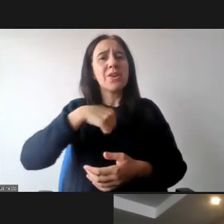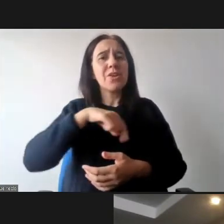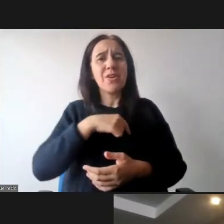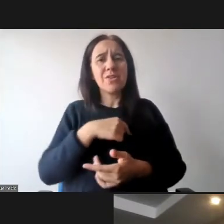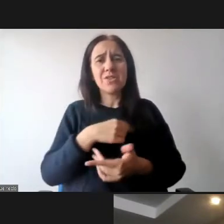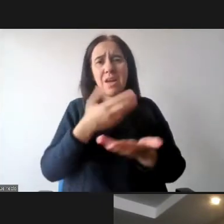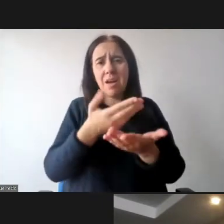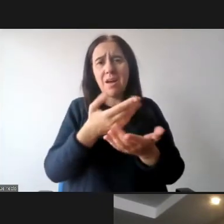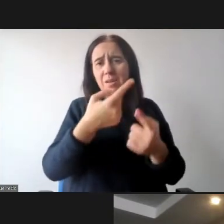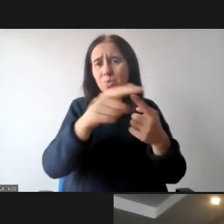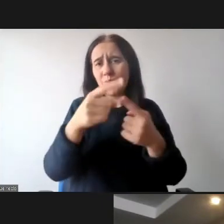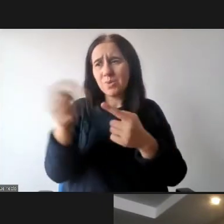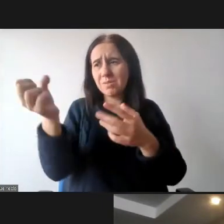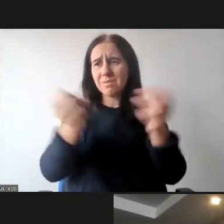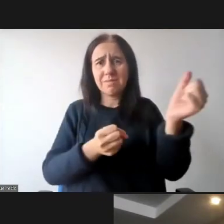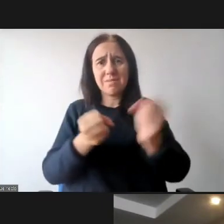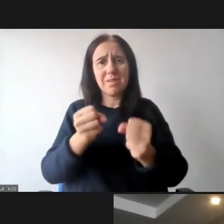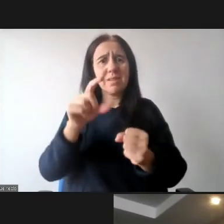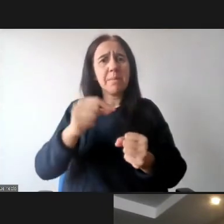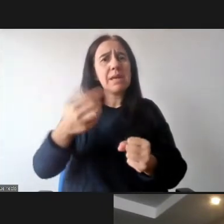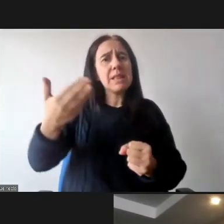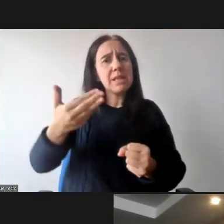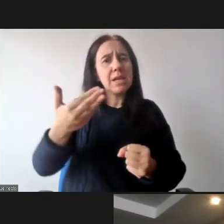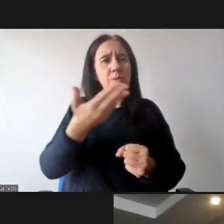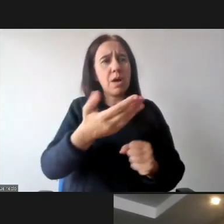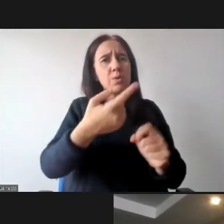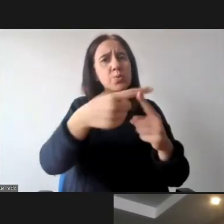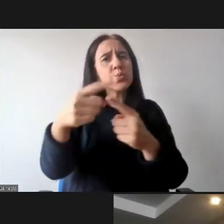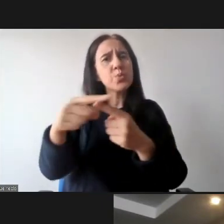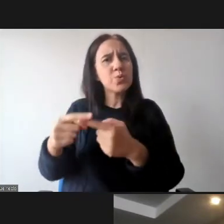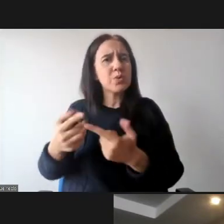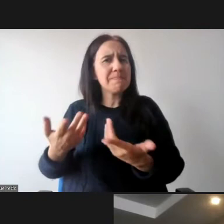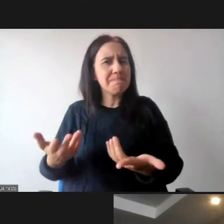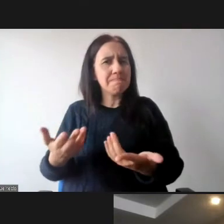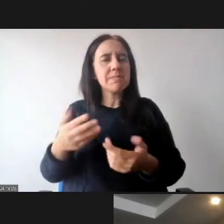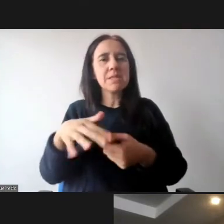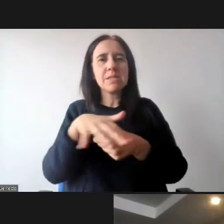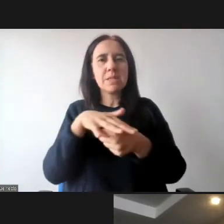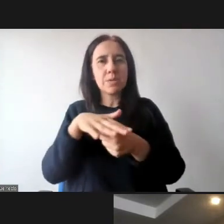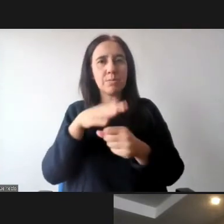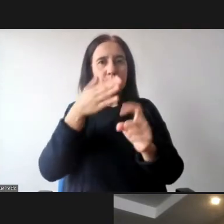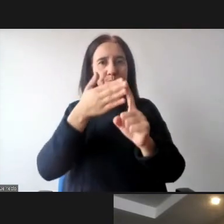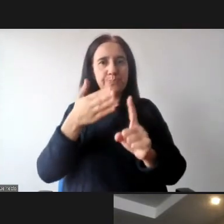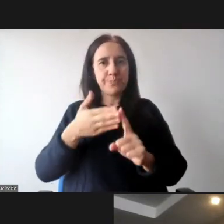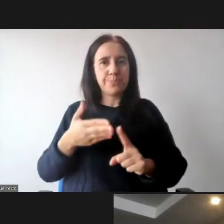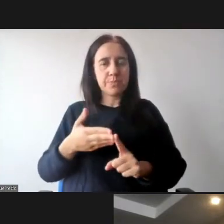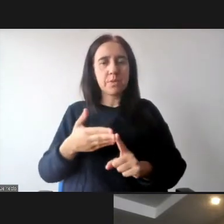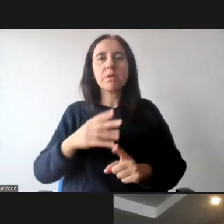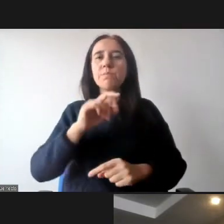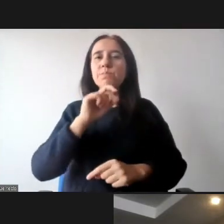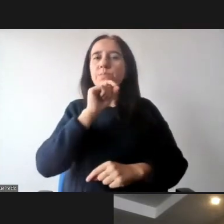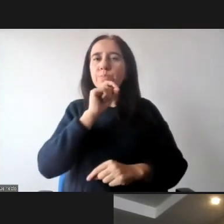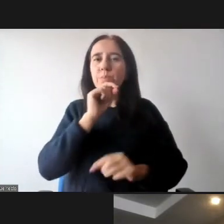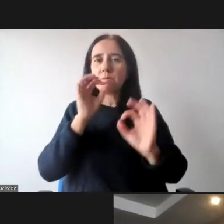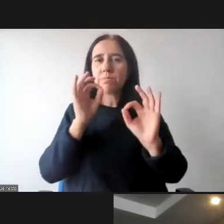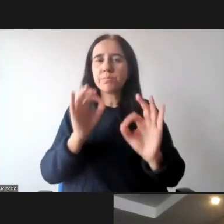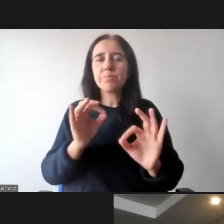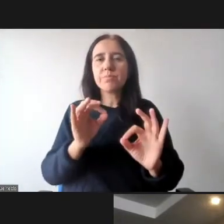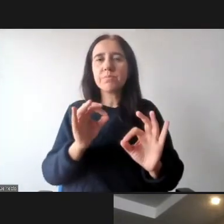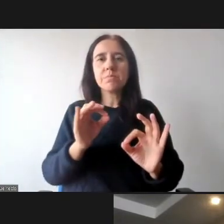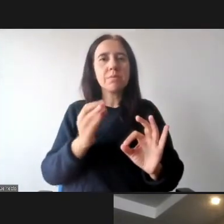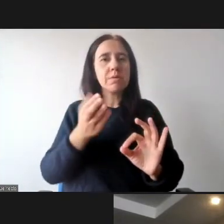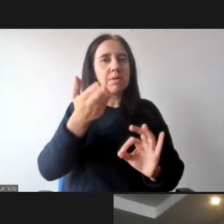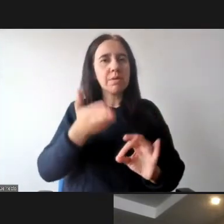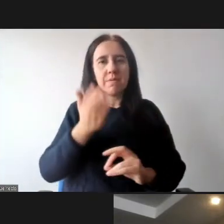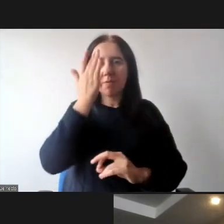titulares envolvidos, temos direitos de sujeitos distintos, e, portanto, na situação concreta pode, na verdade, não ser assim tão